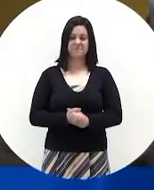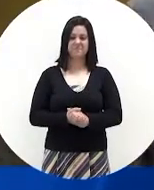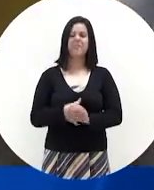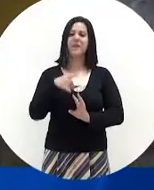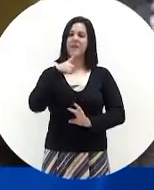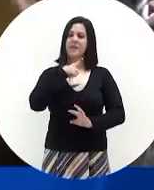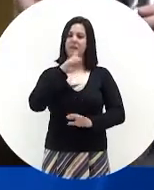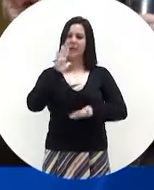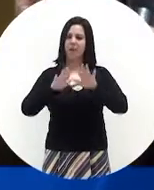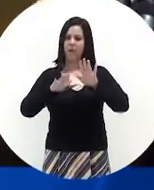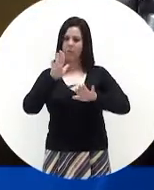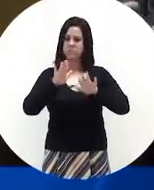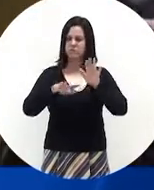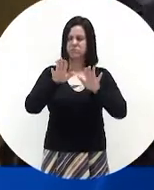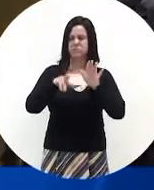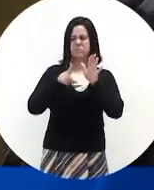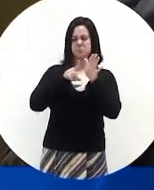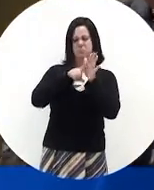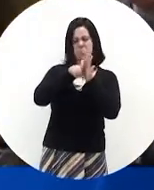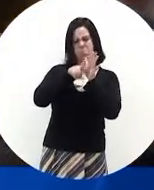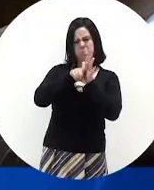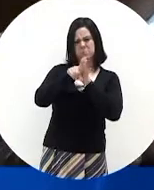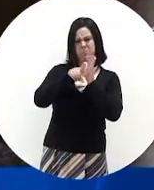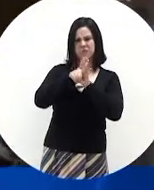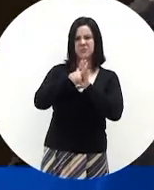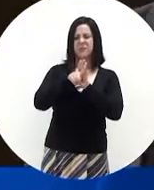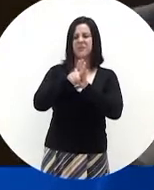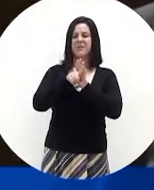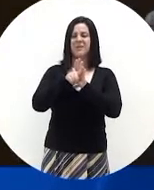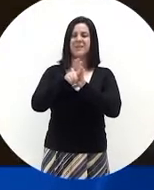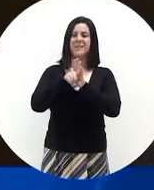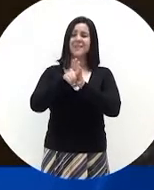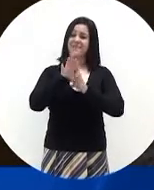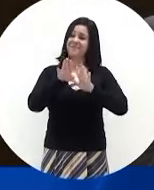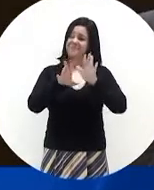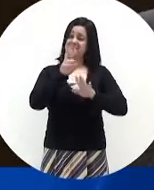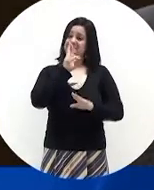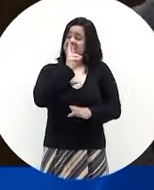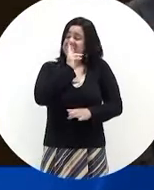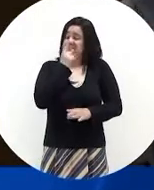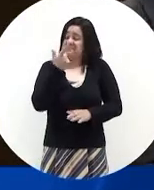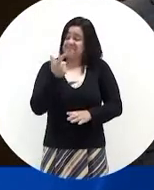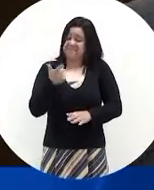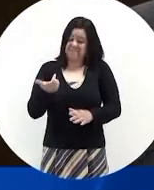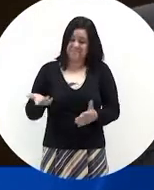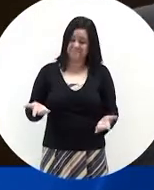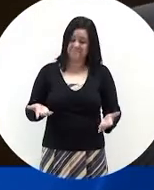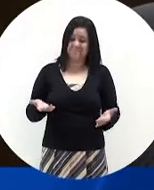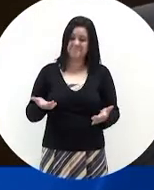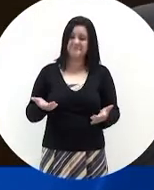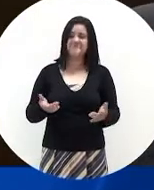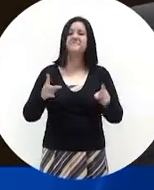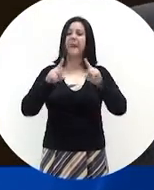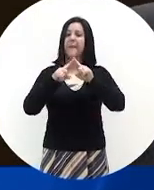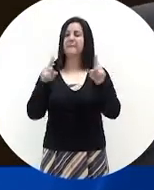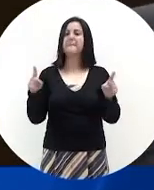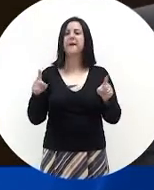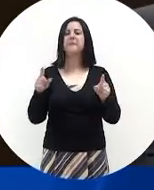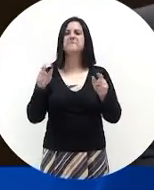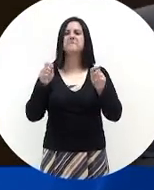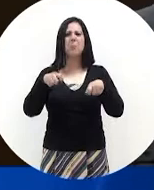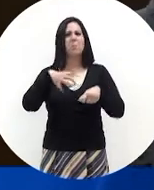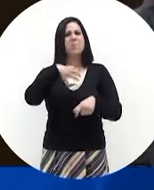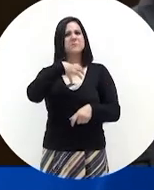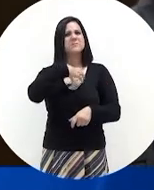que há algumas perguntas que, sem que a gente saiba da resposta, a